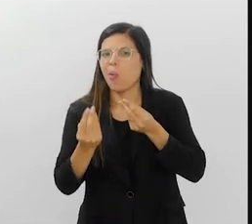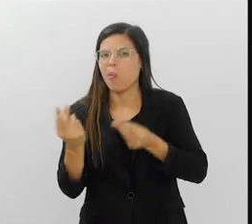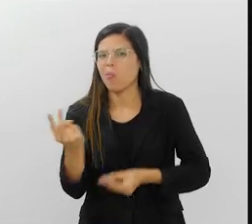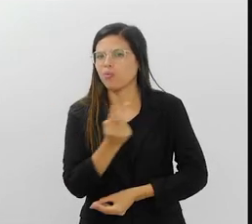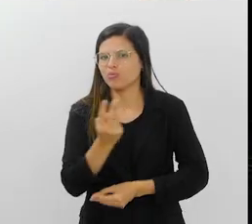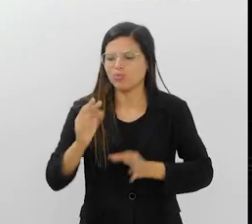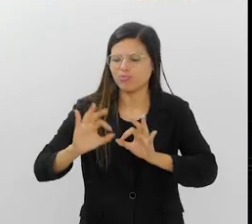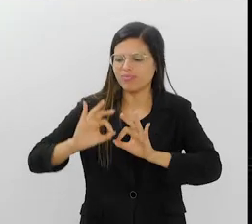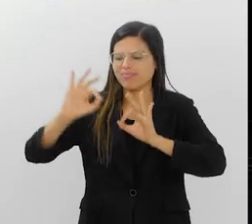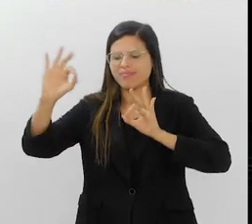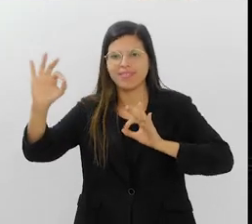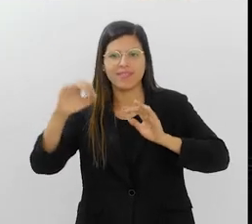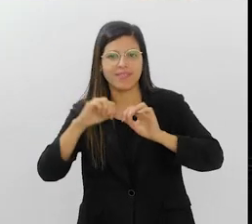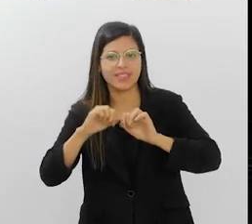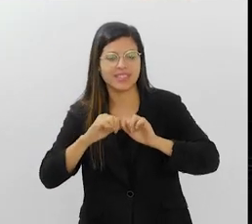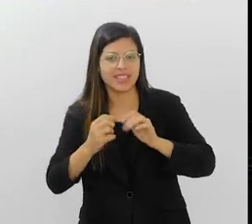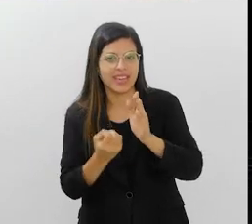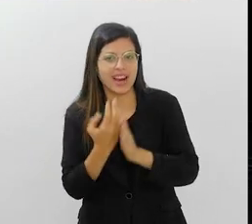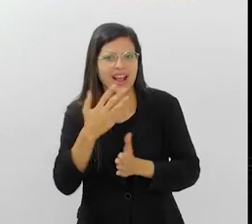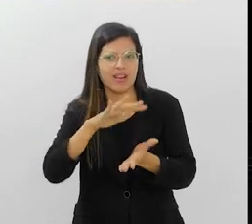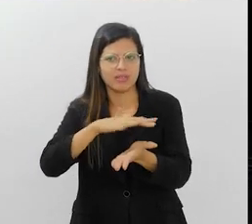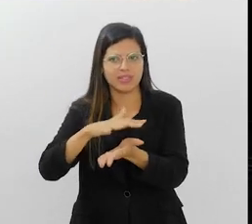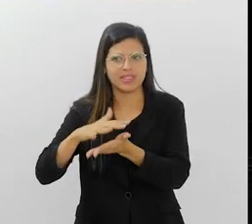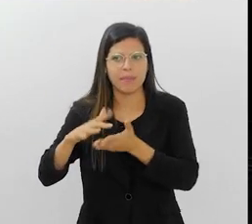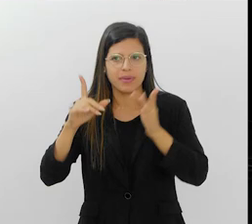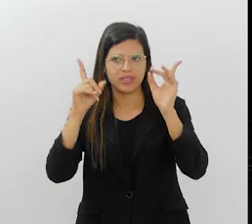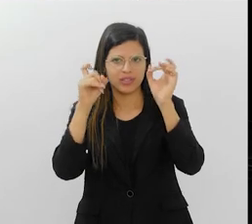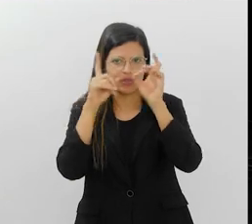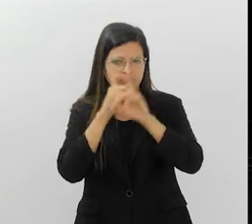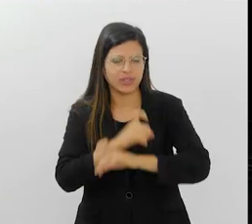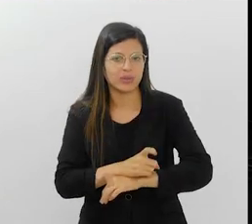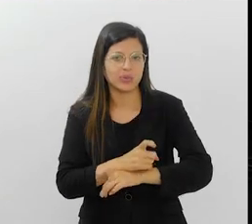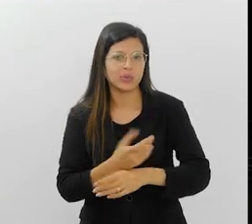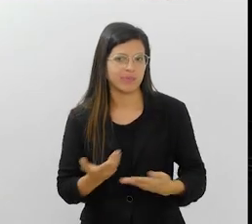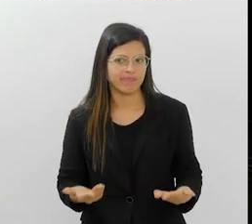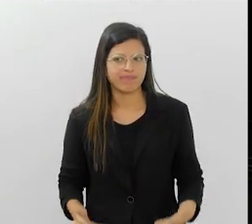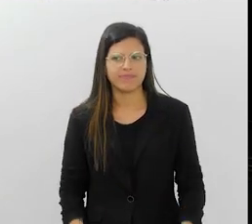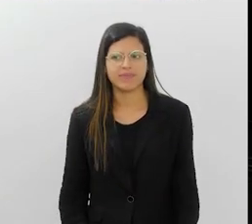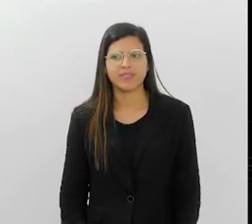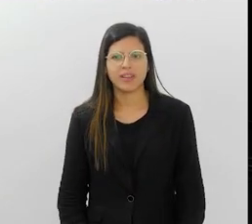tão distantes iam fazer um samba? É verdade. Ia ser muito difícil. Só via fax.